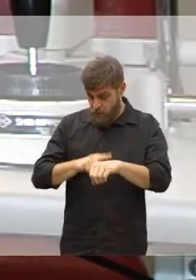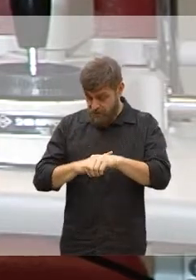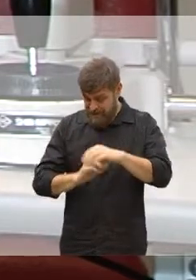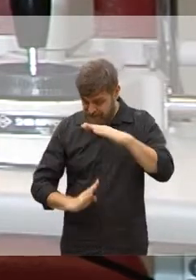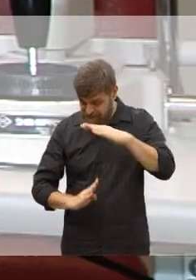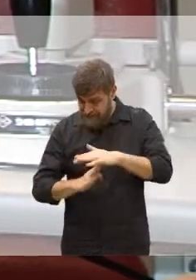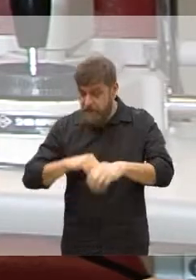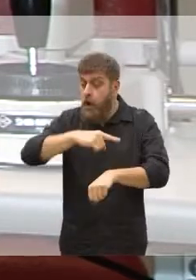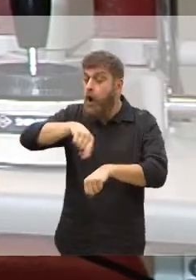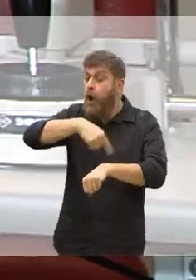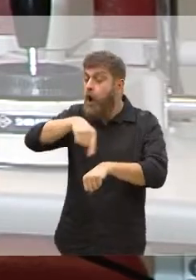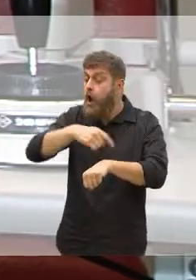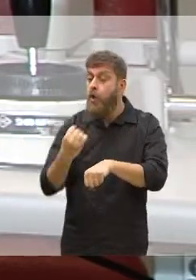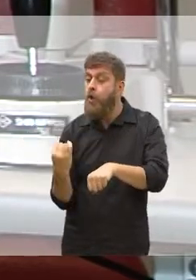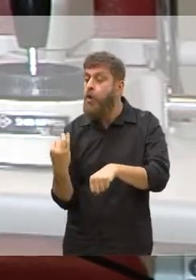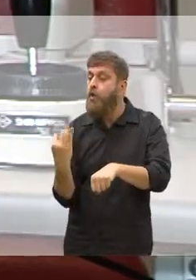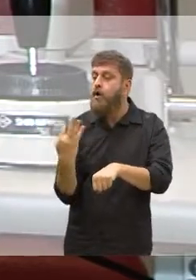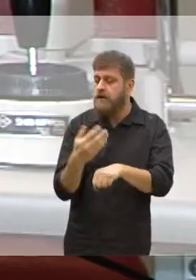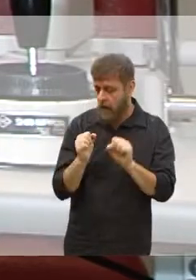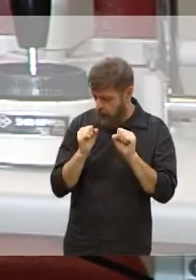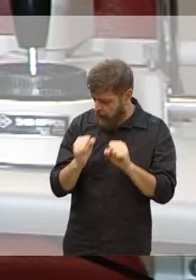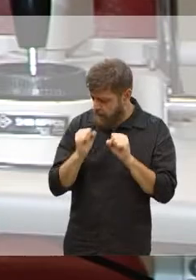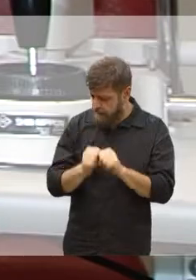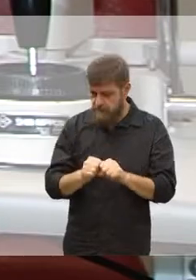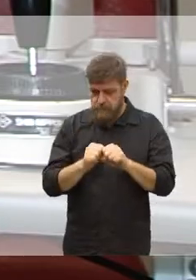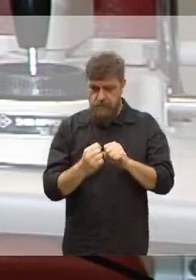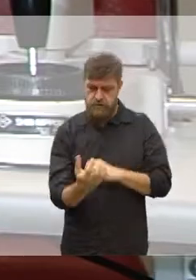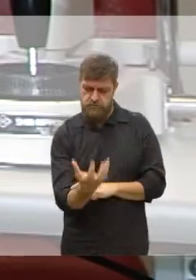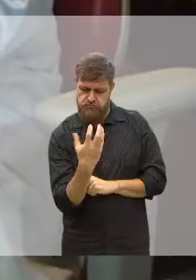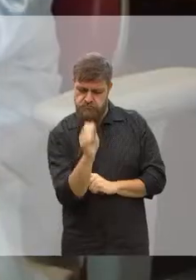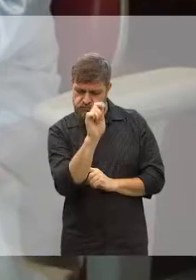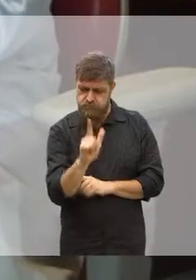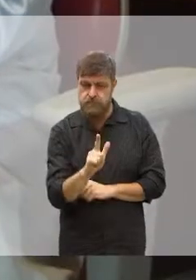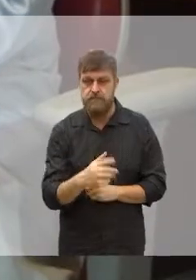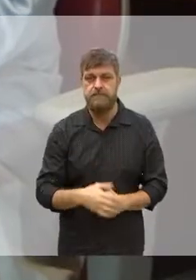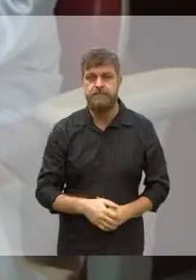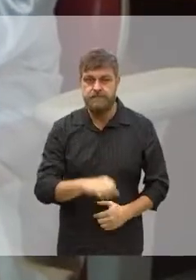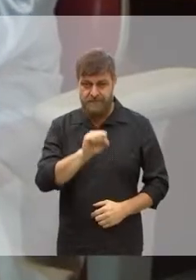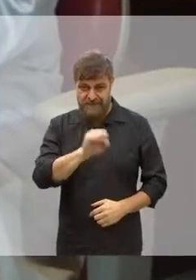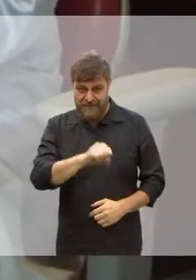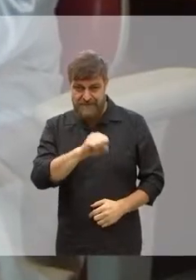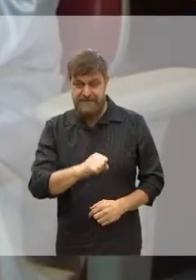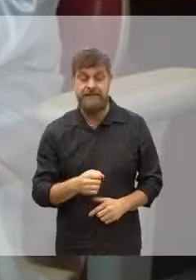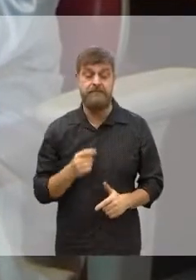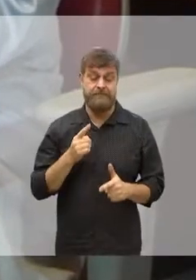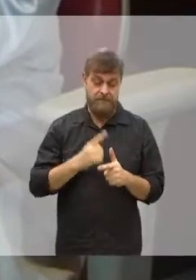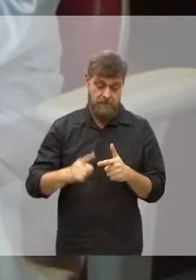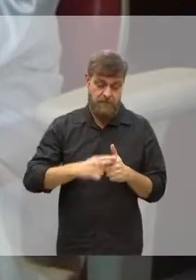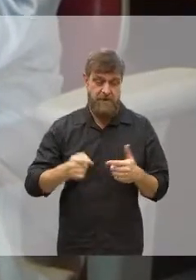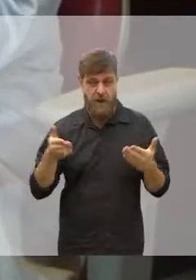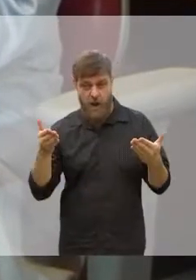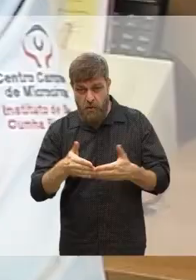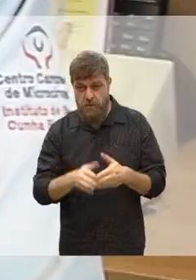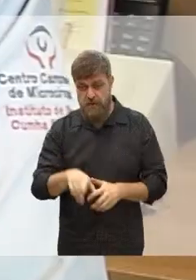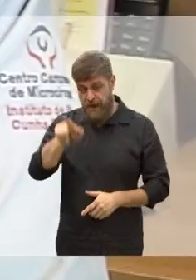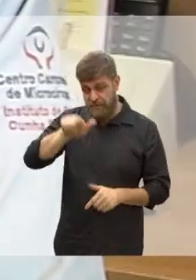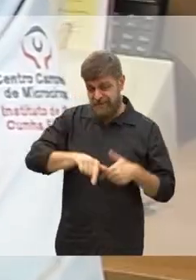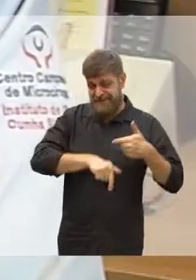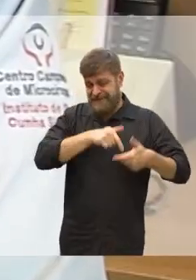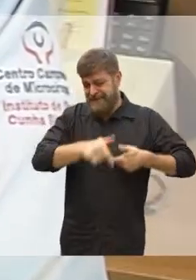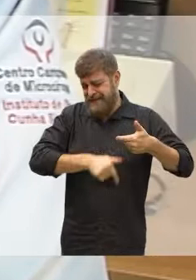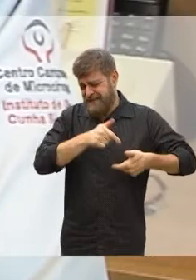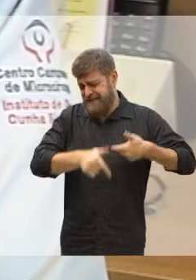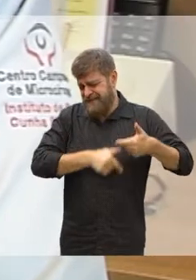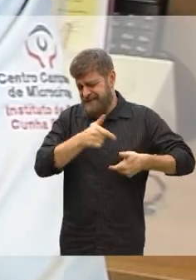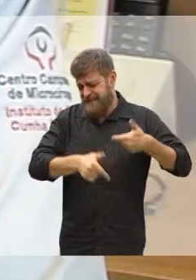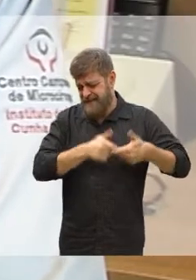de horas permitida para ter essa exposição? Sim. O problema é que hoje as pessoas trabalham com isso